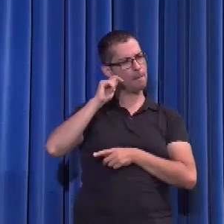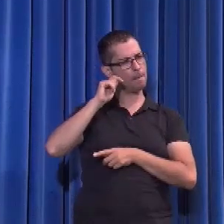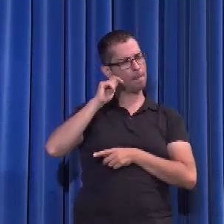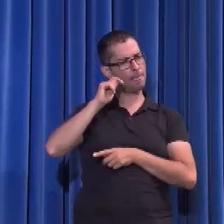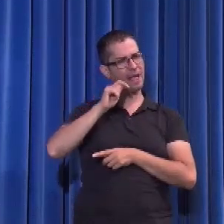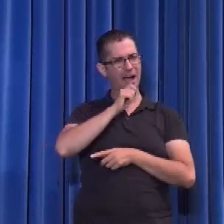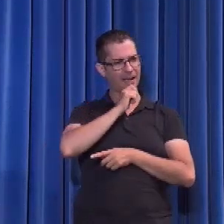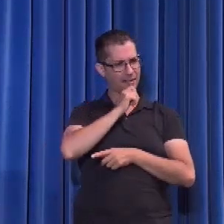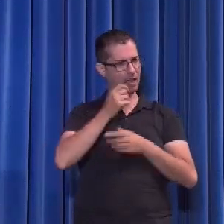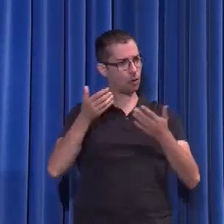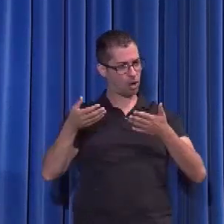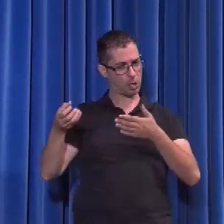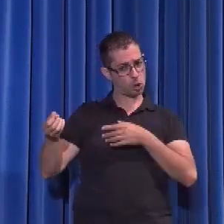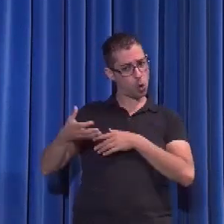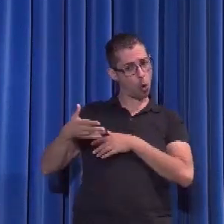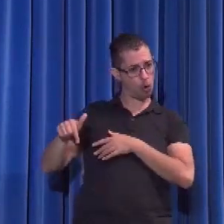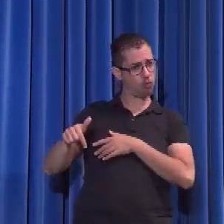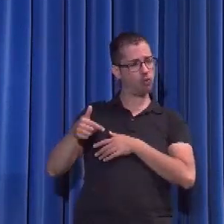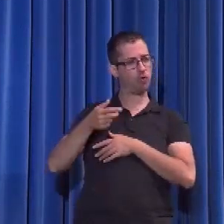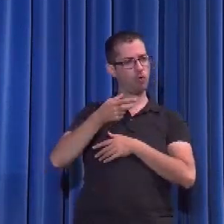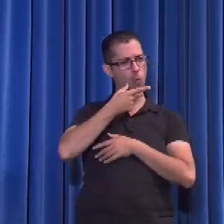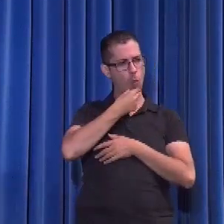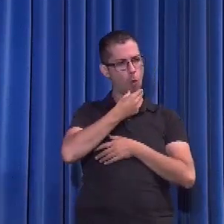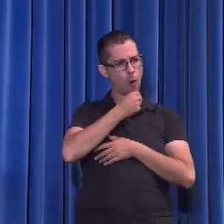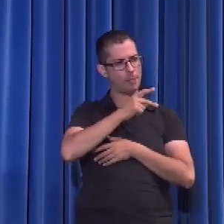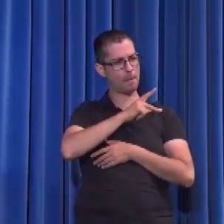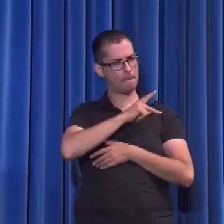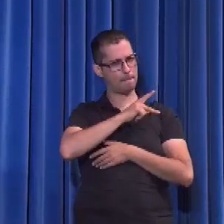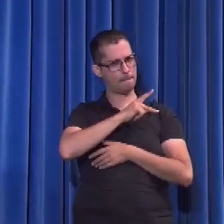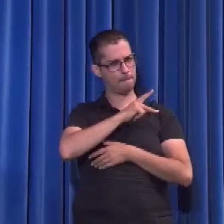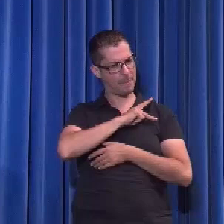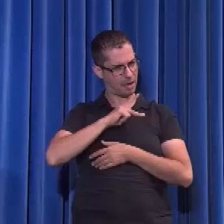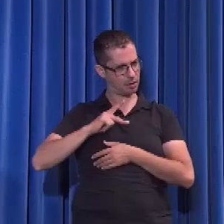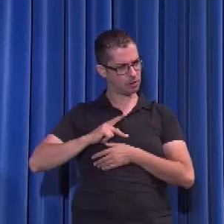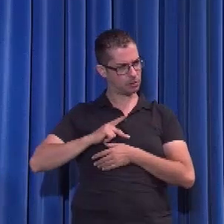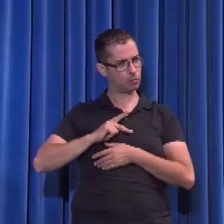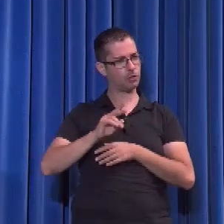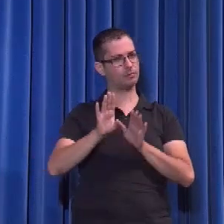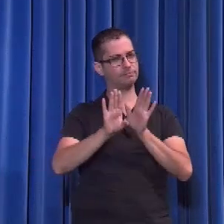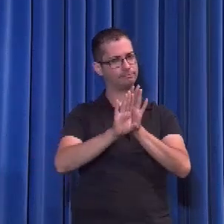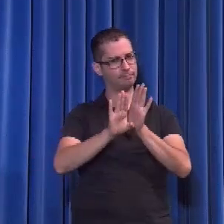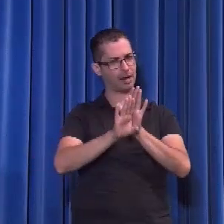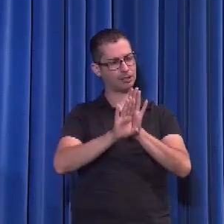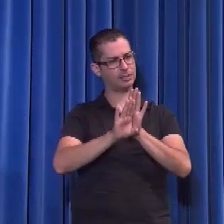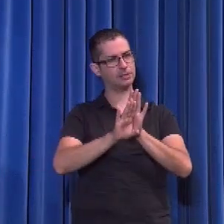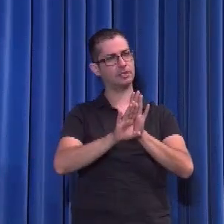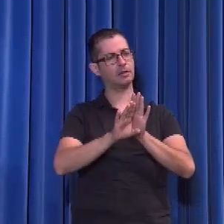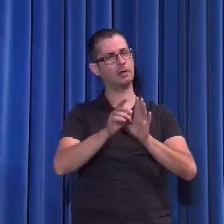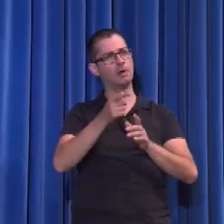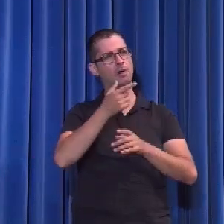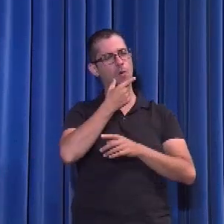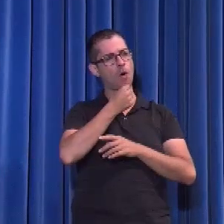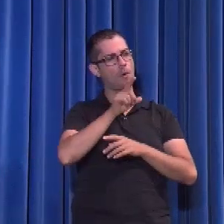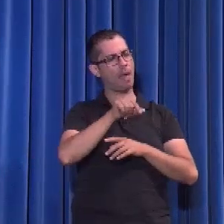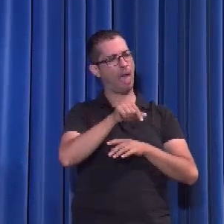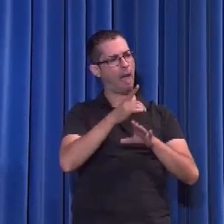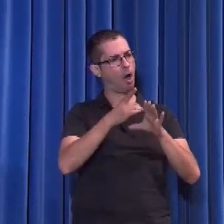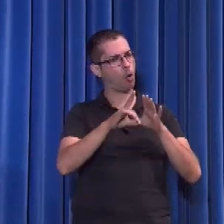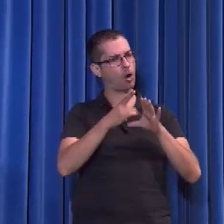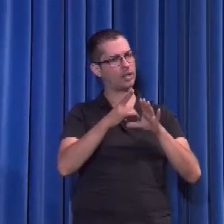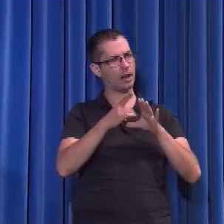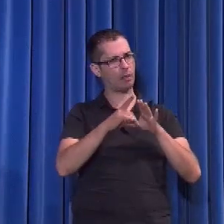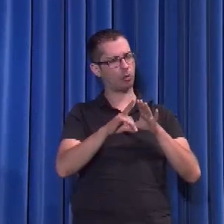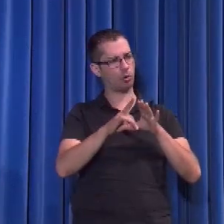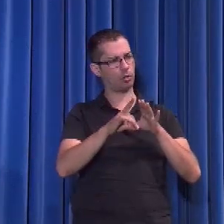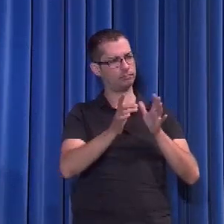Washer, ele diz, ele é um pastor batista, missionário, ele é coordenador de uma missão